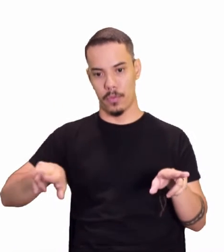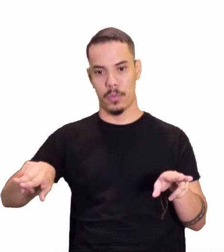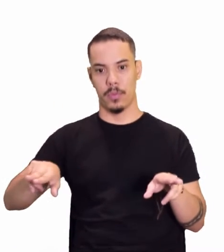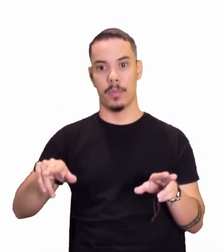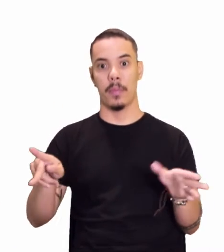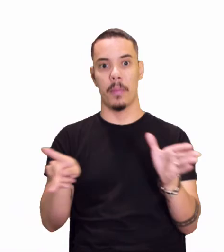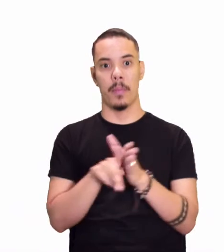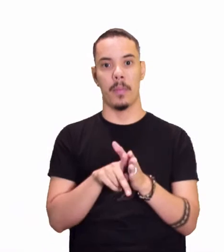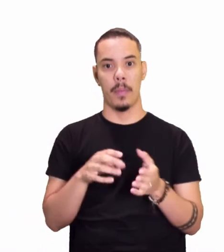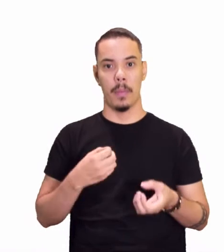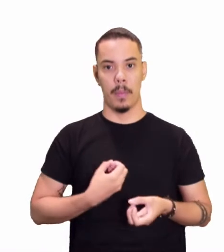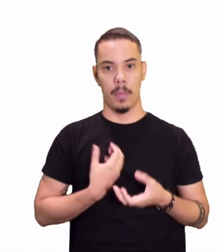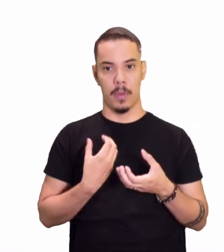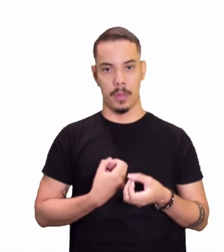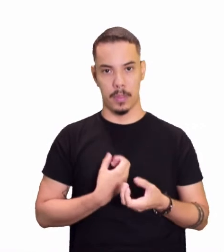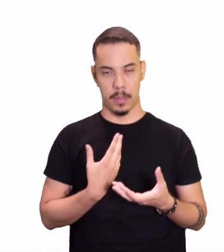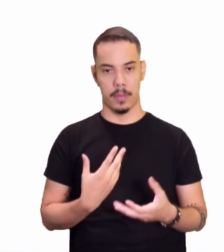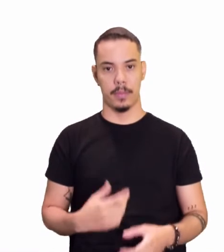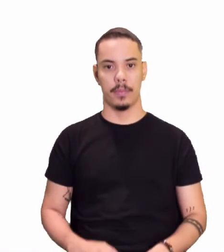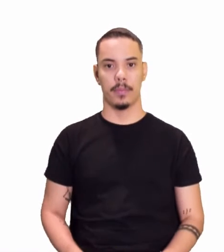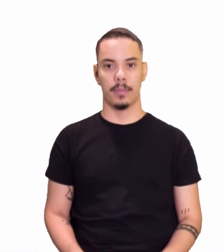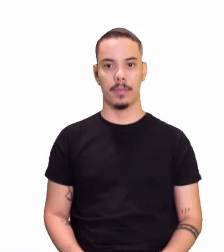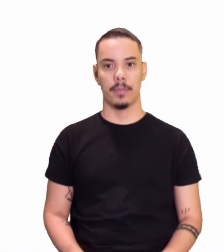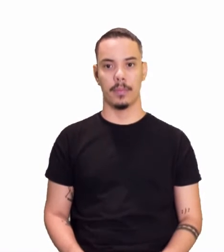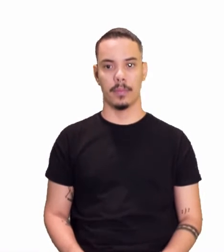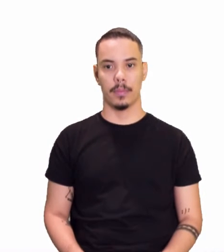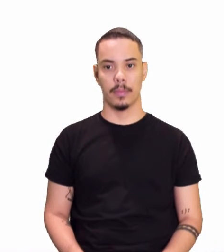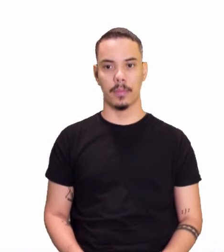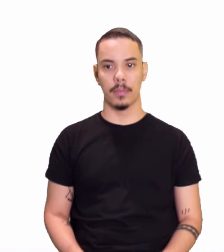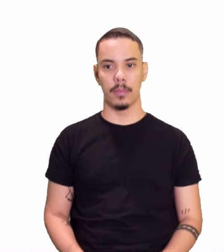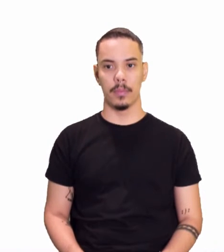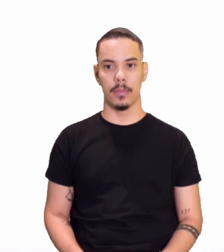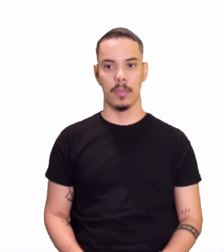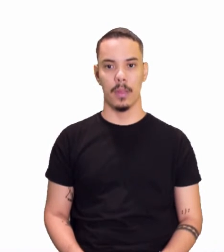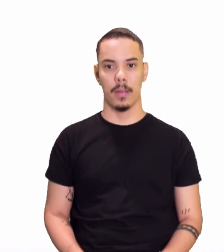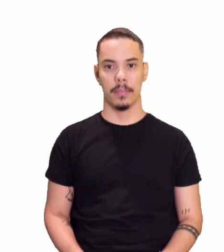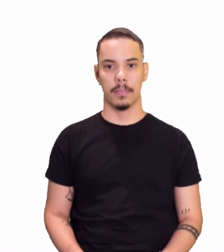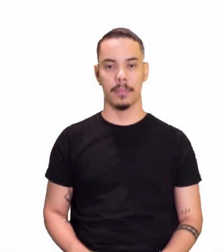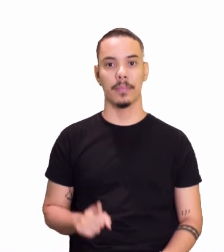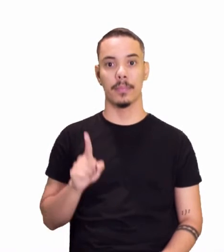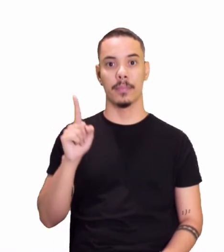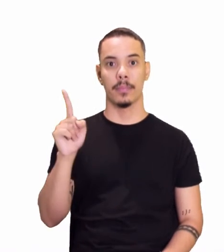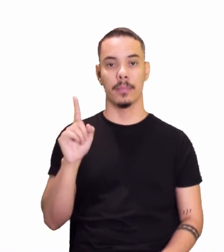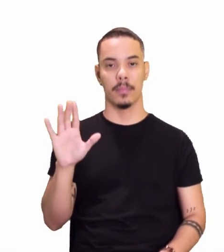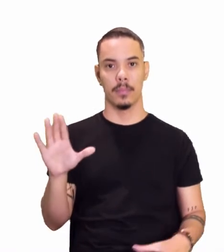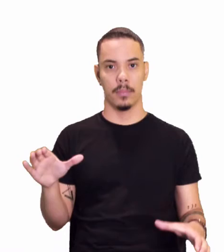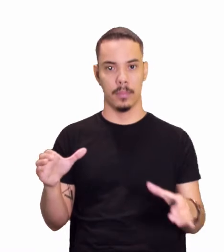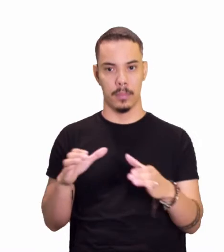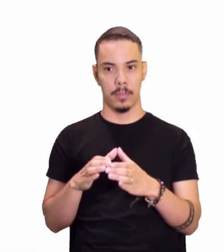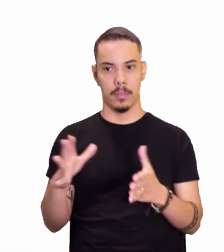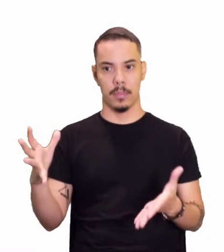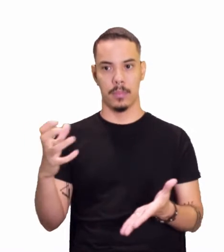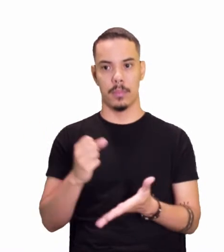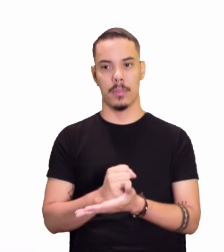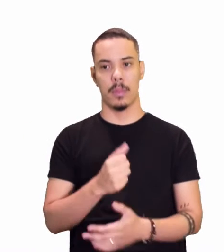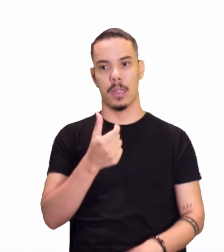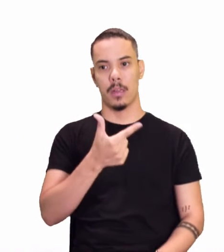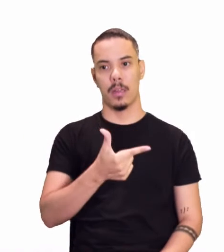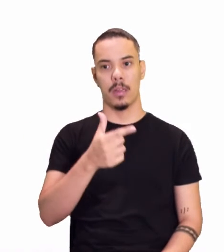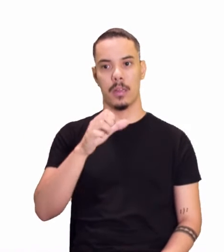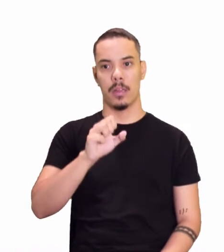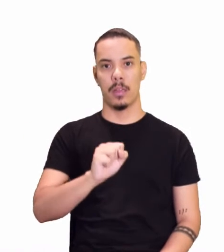de poesias chamada Cancioneiro Geral. Essa coletânea reuniu